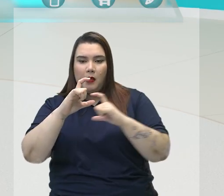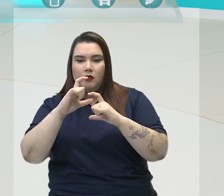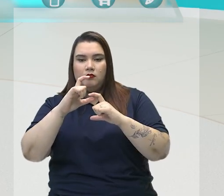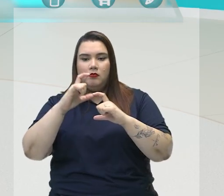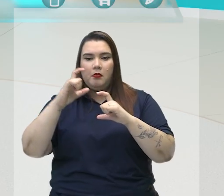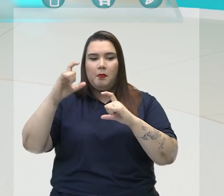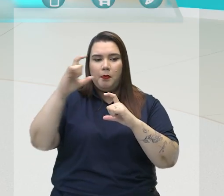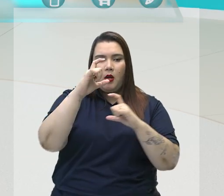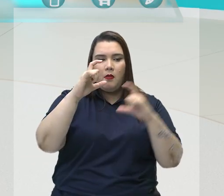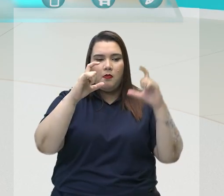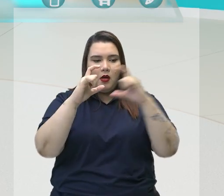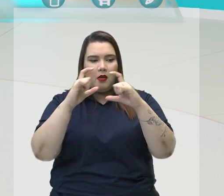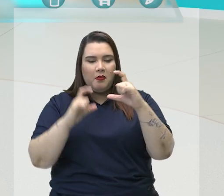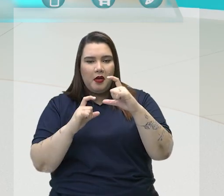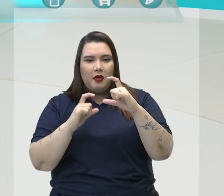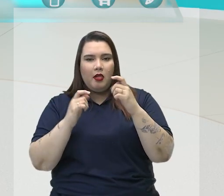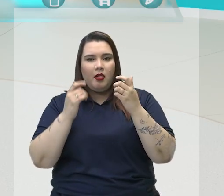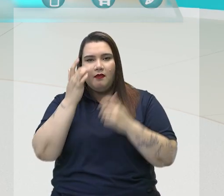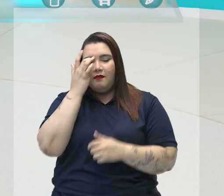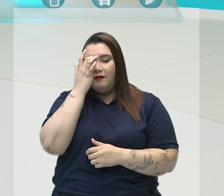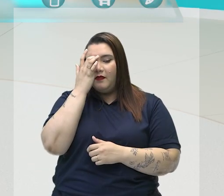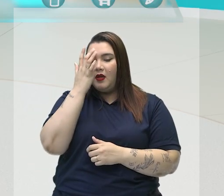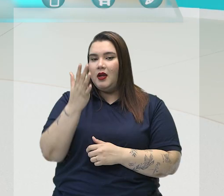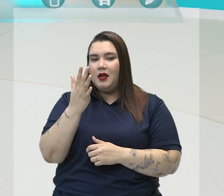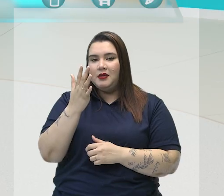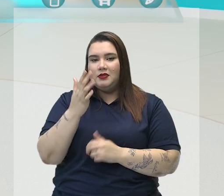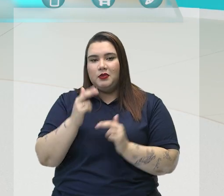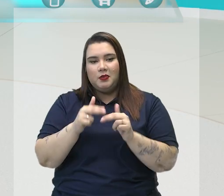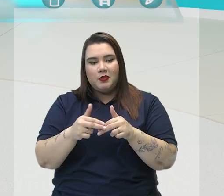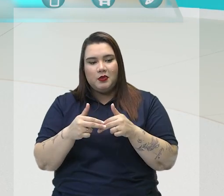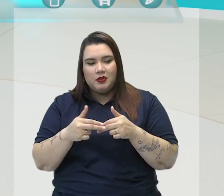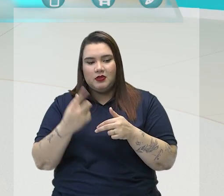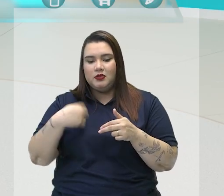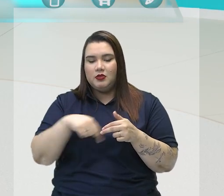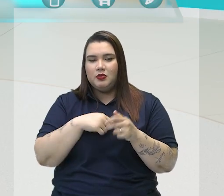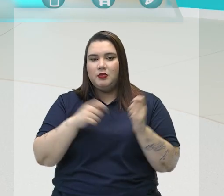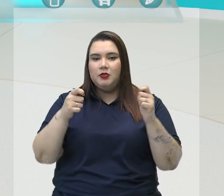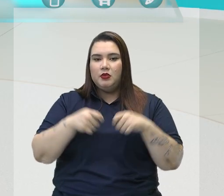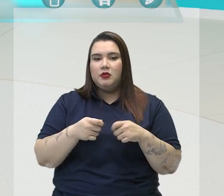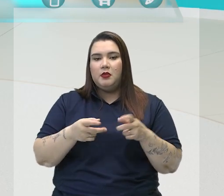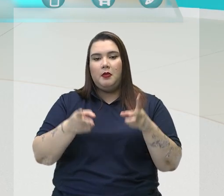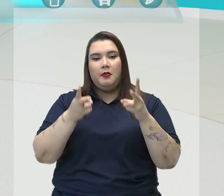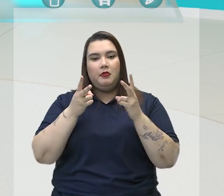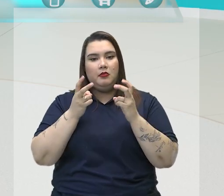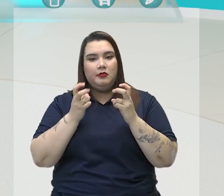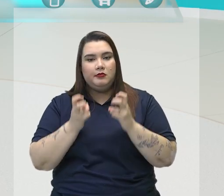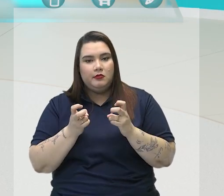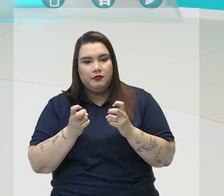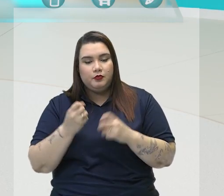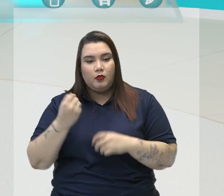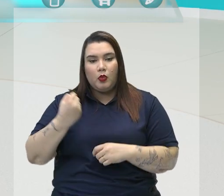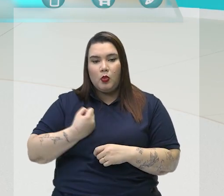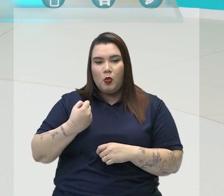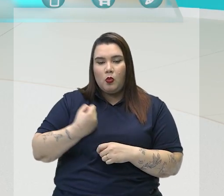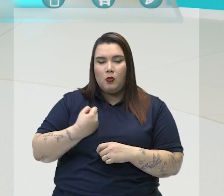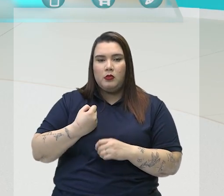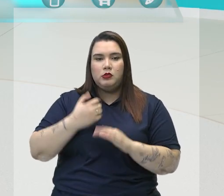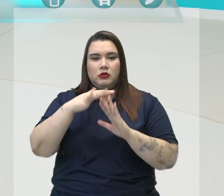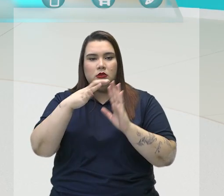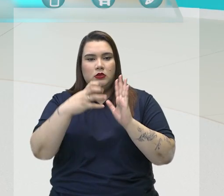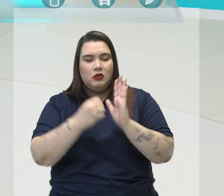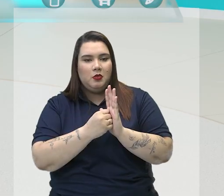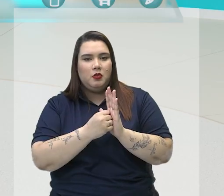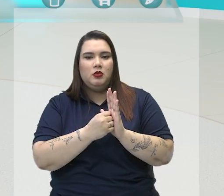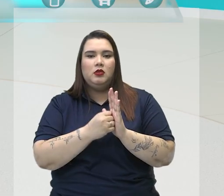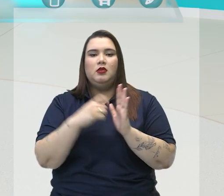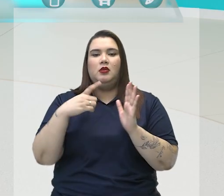você fazer muito esforço. Por isso, a gente consegue observar que os números, os códigos, eles também fazem